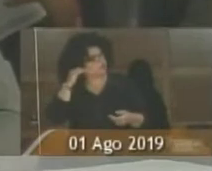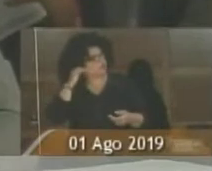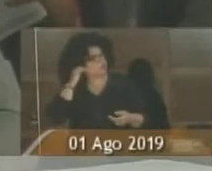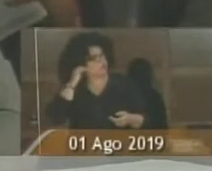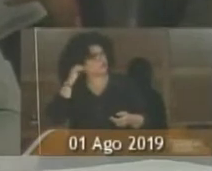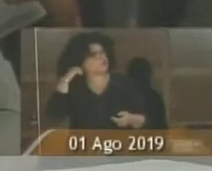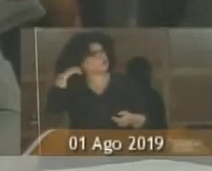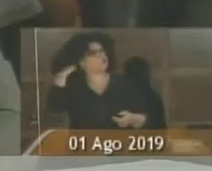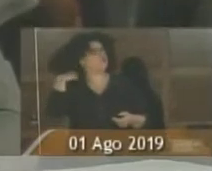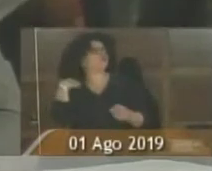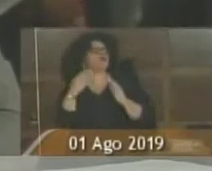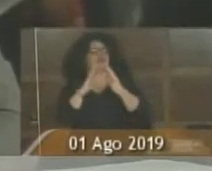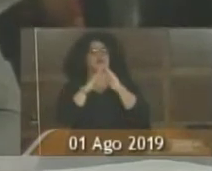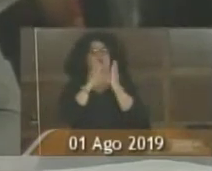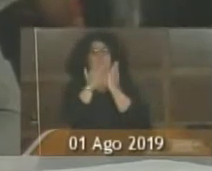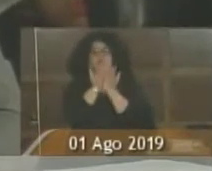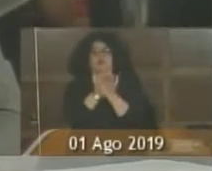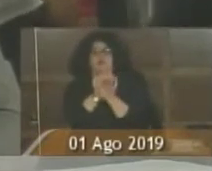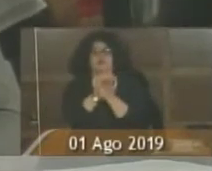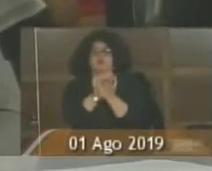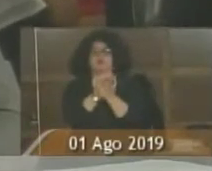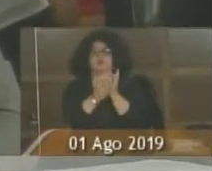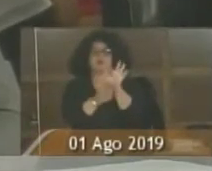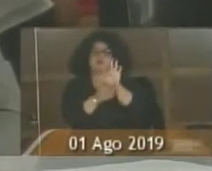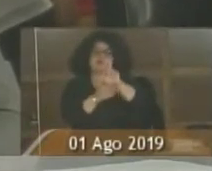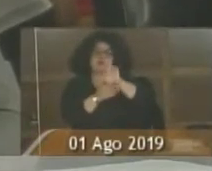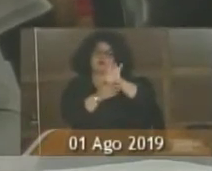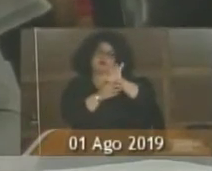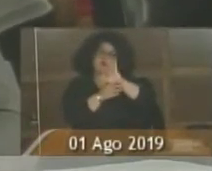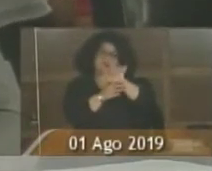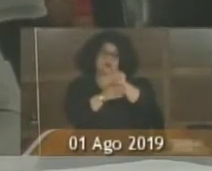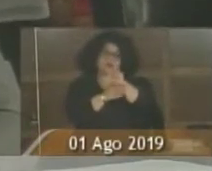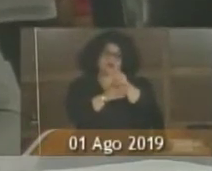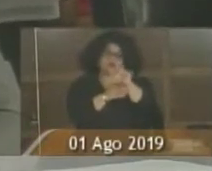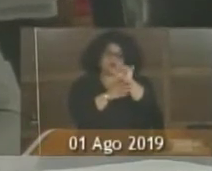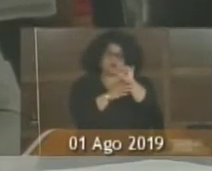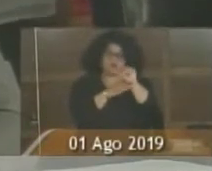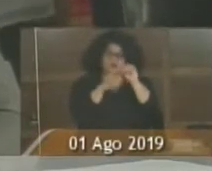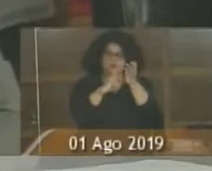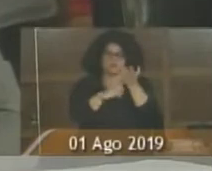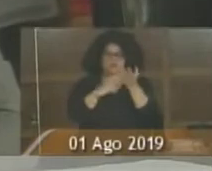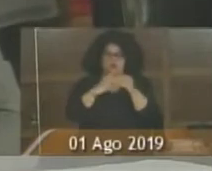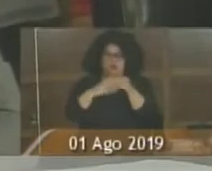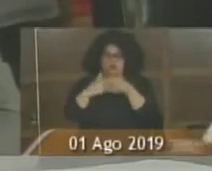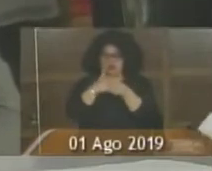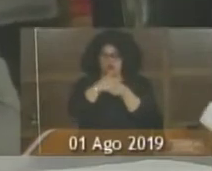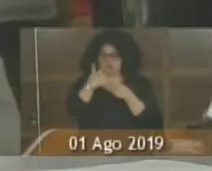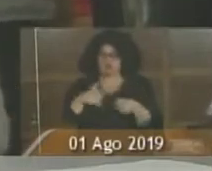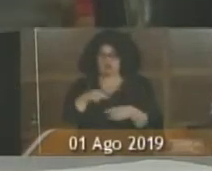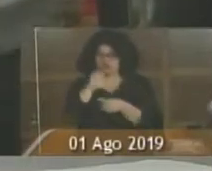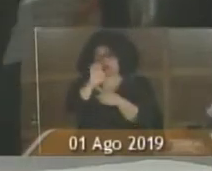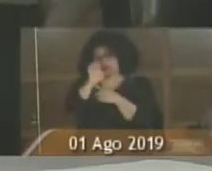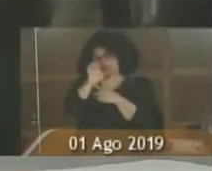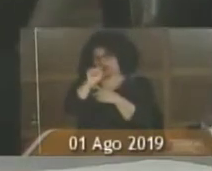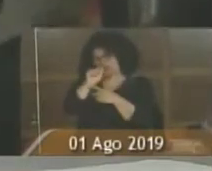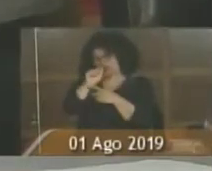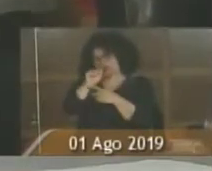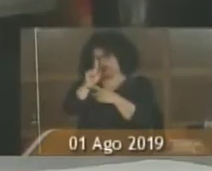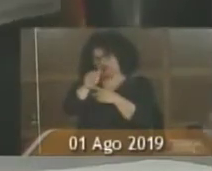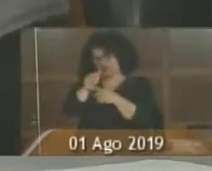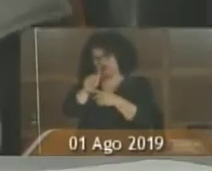jogos, na Escola Municipal Frei João Moreira, Estrada Vereador Benedito Adelino, bairro Enseada.